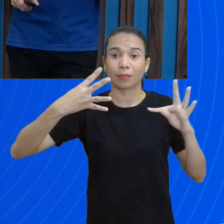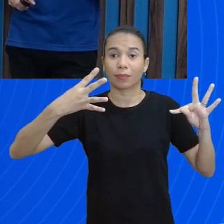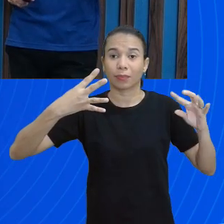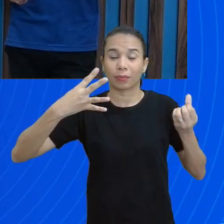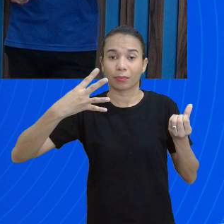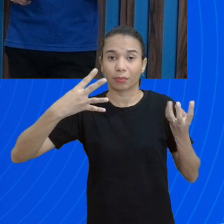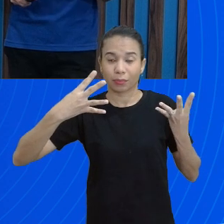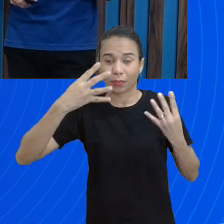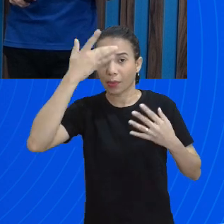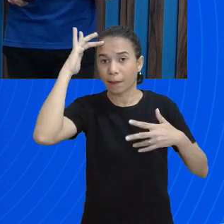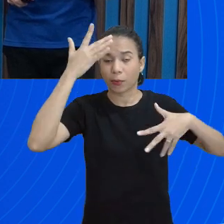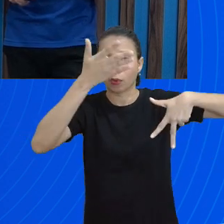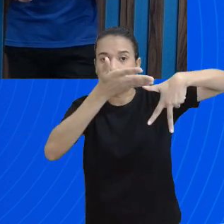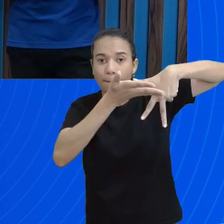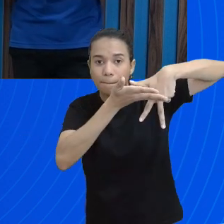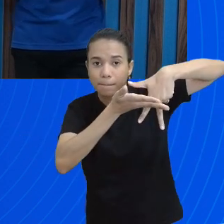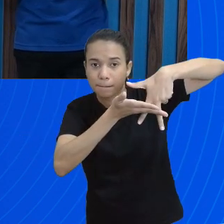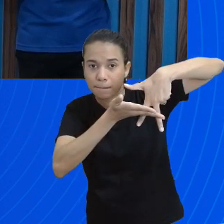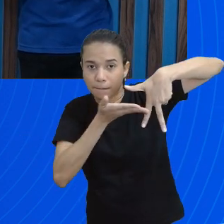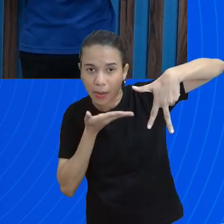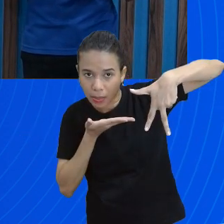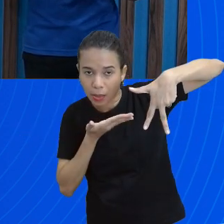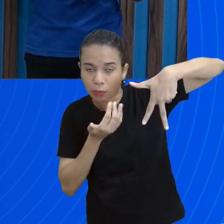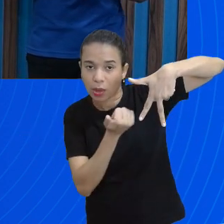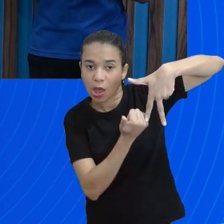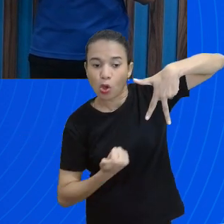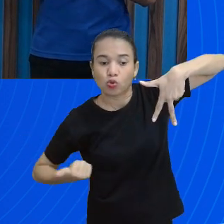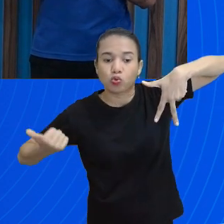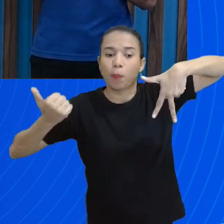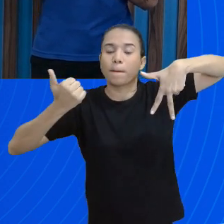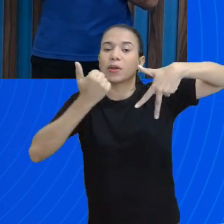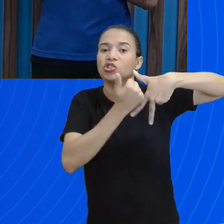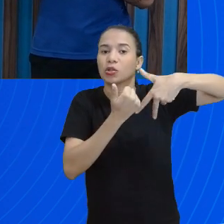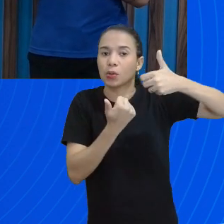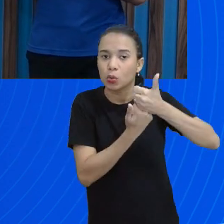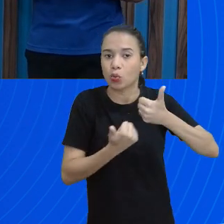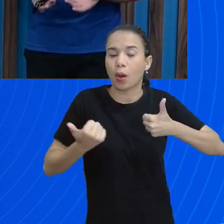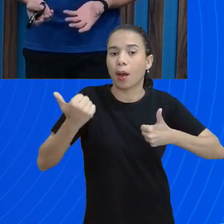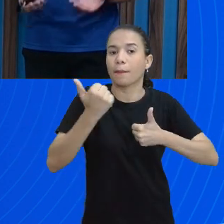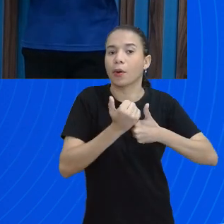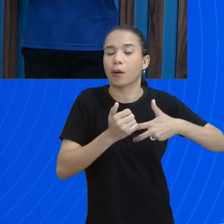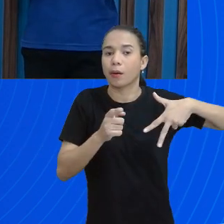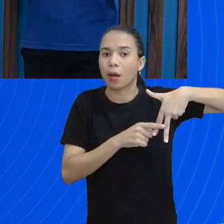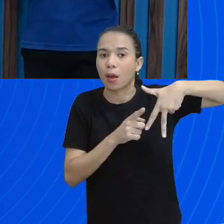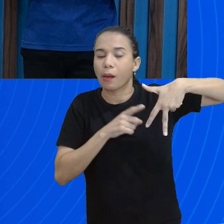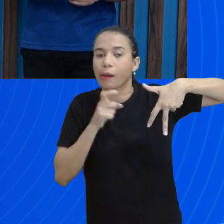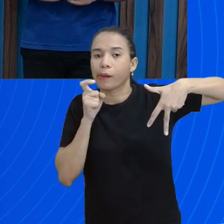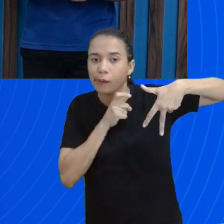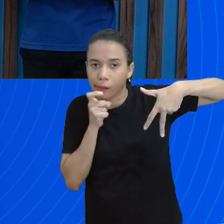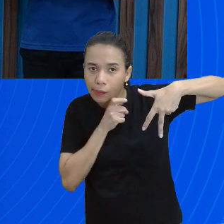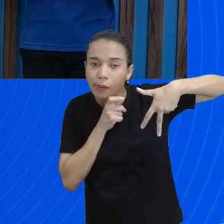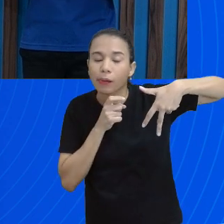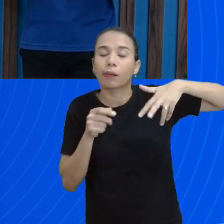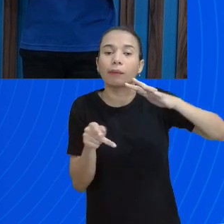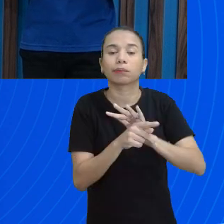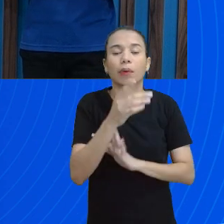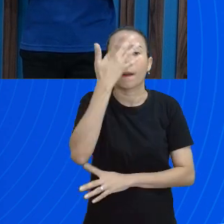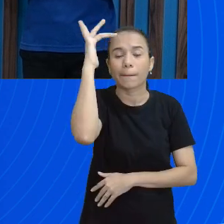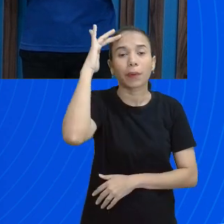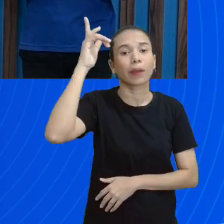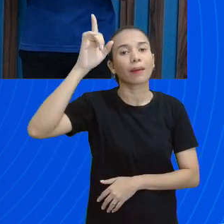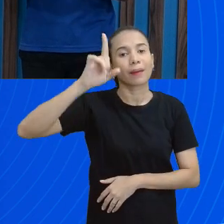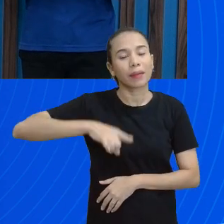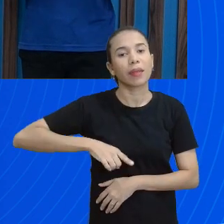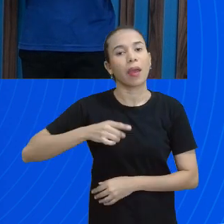de membros inferiores com prótese. Então é importante a gente lembrar que tem pessoas, né, que